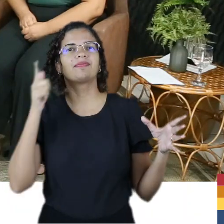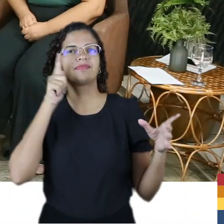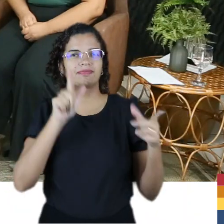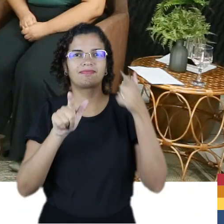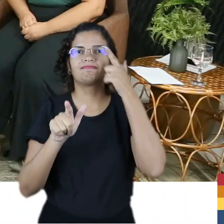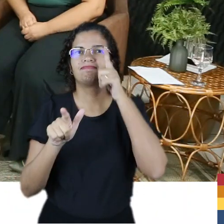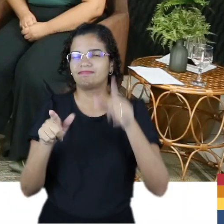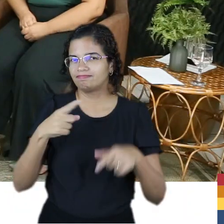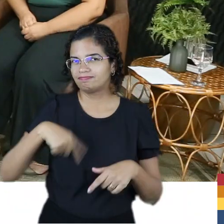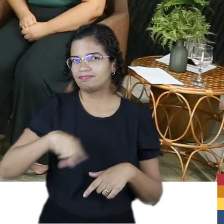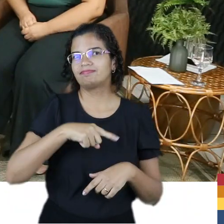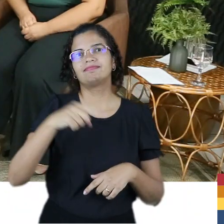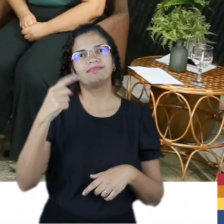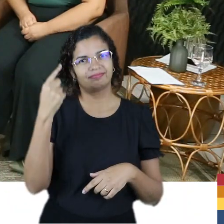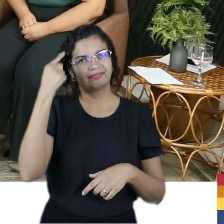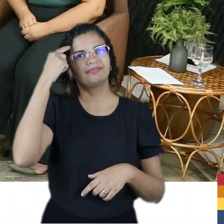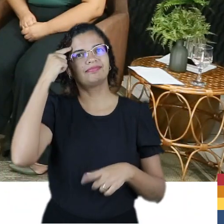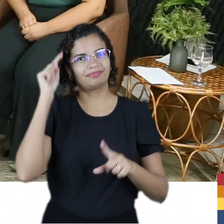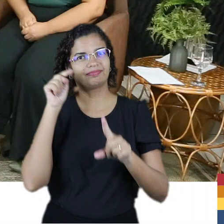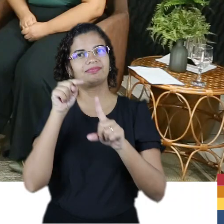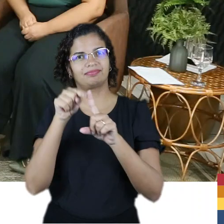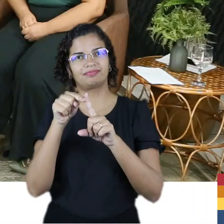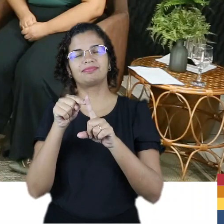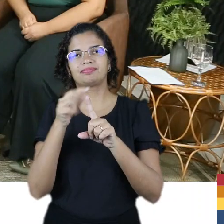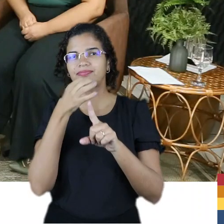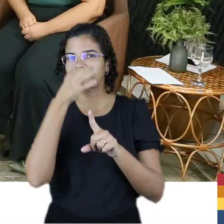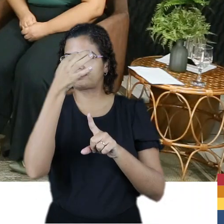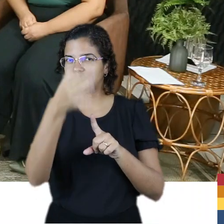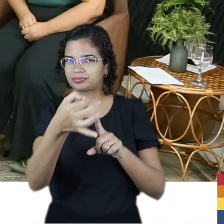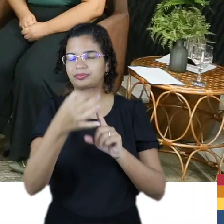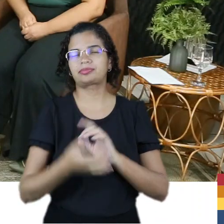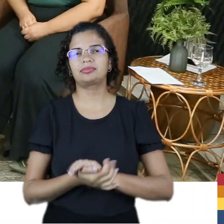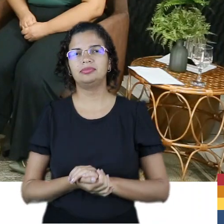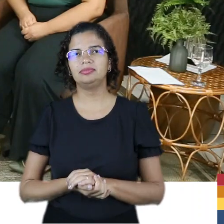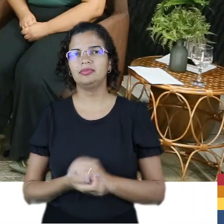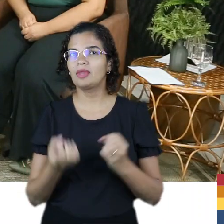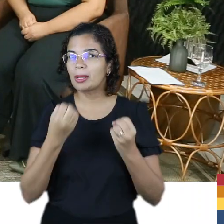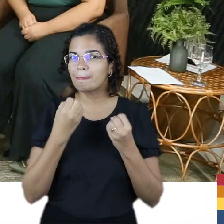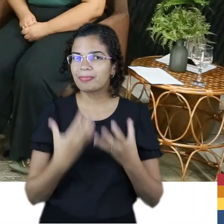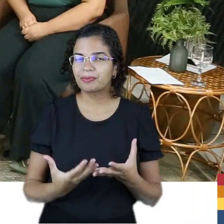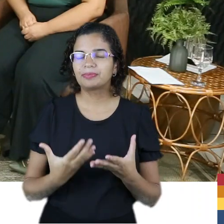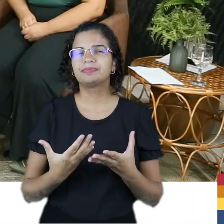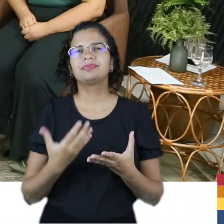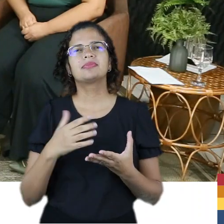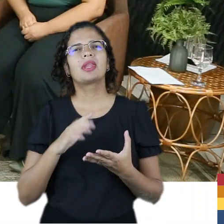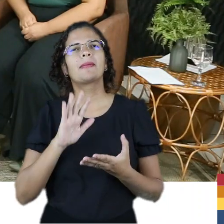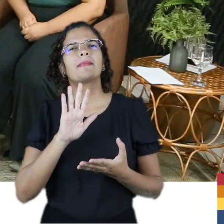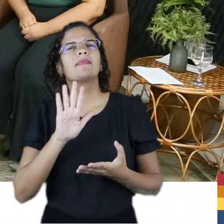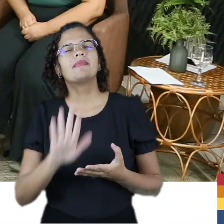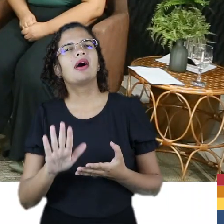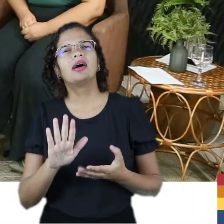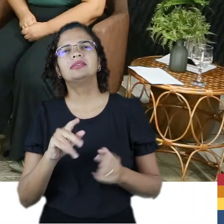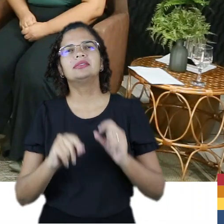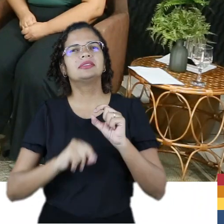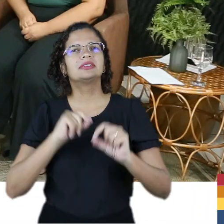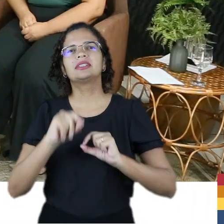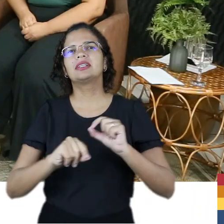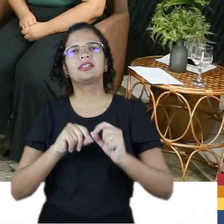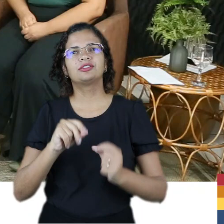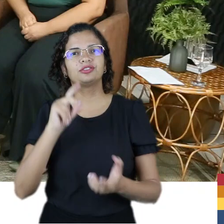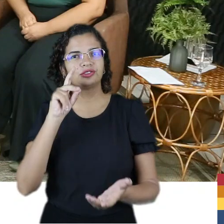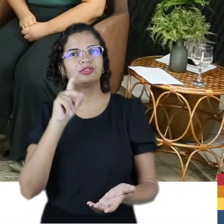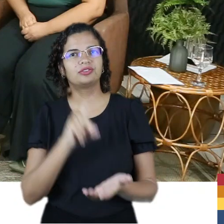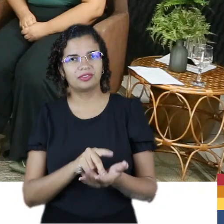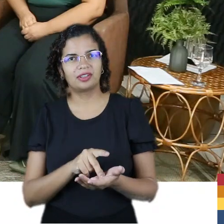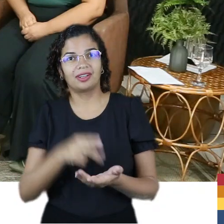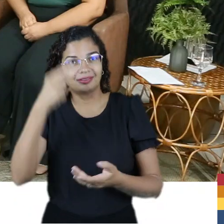abolição do trabalho infantil ao oferecimento de uma instrução tecnológica para os filhos dos operários e também de uma